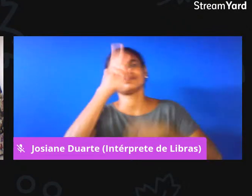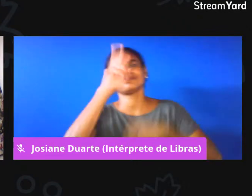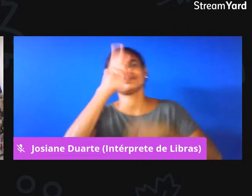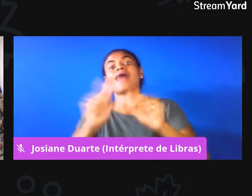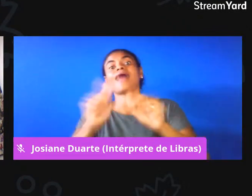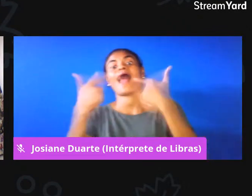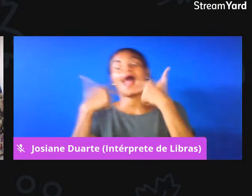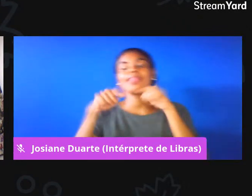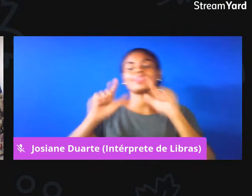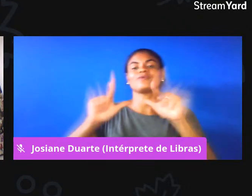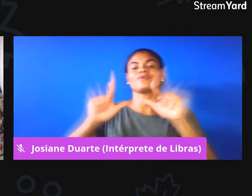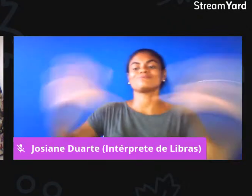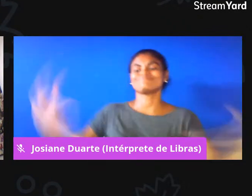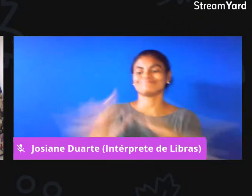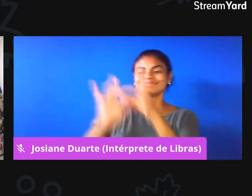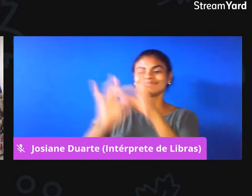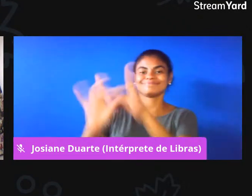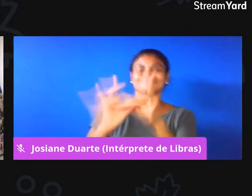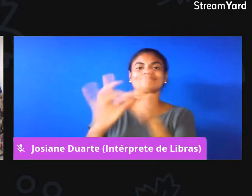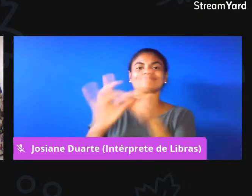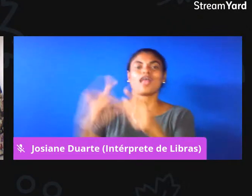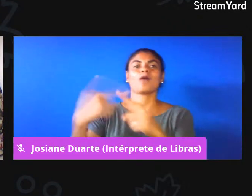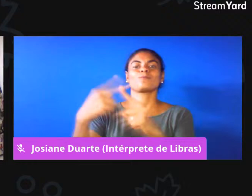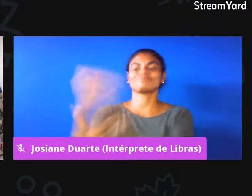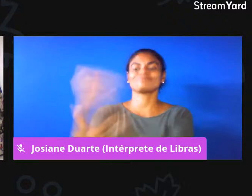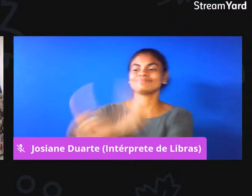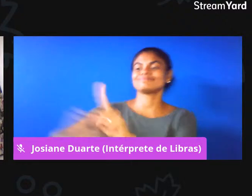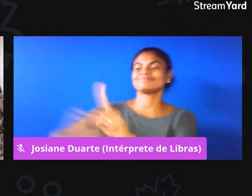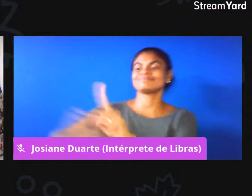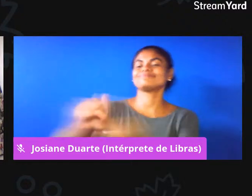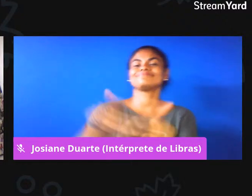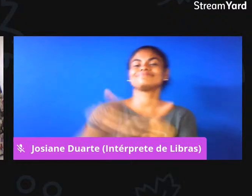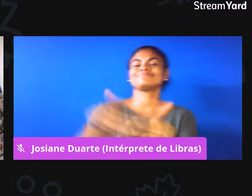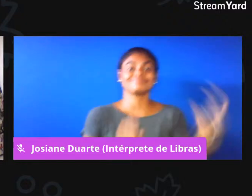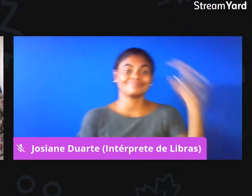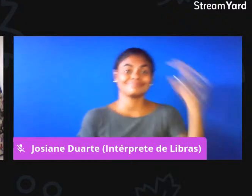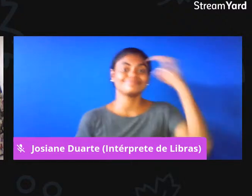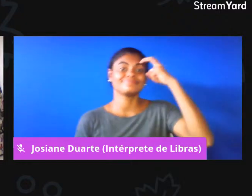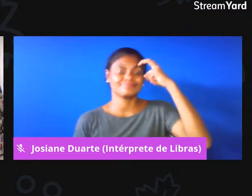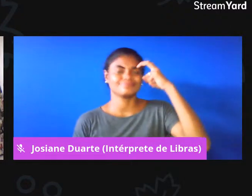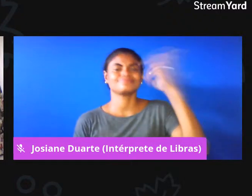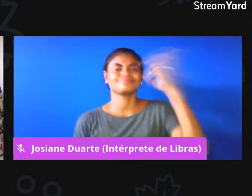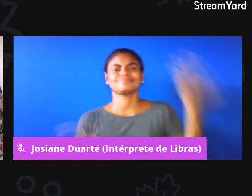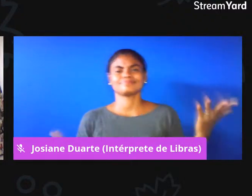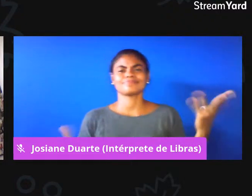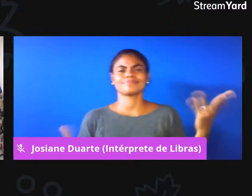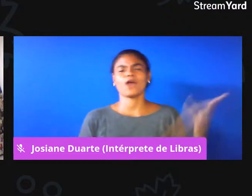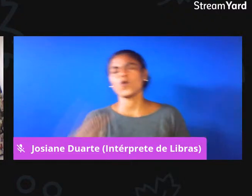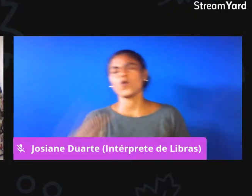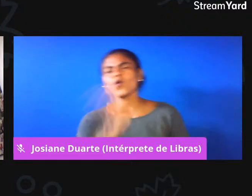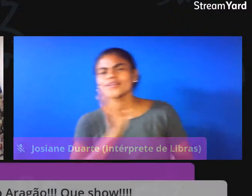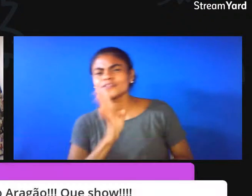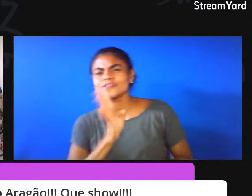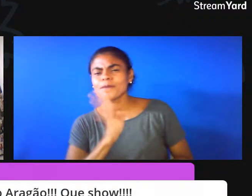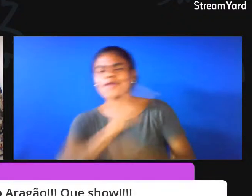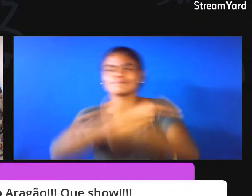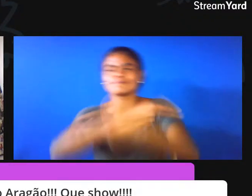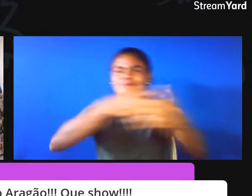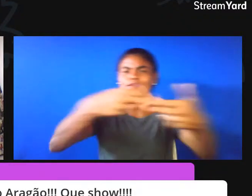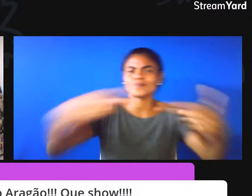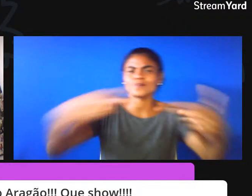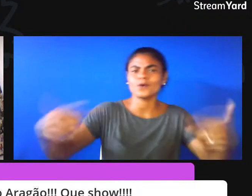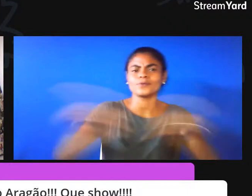à sociedade e à cultura. A visão de mundo, as crenças, as ideologias e as formas de expressão